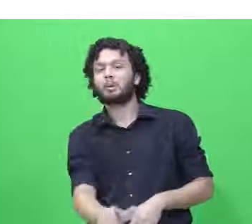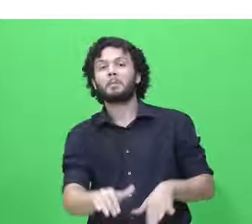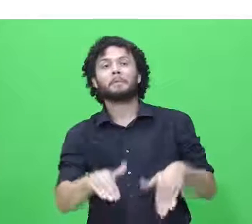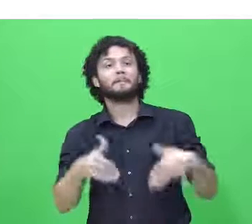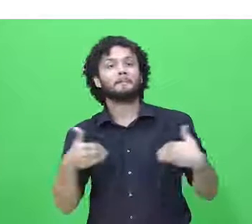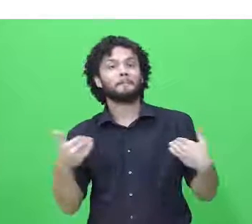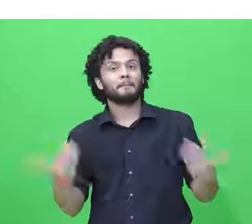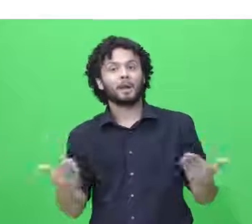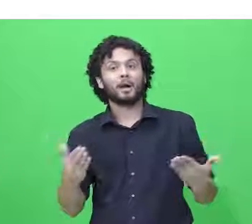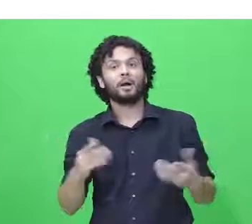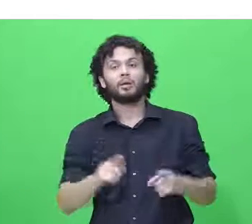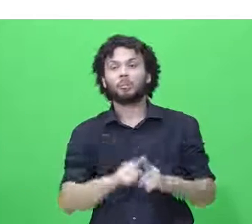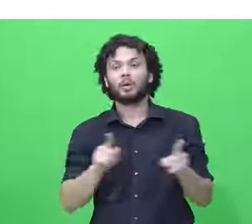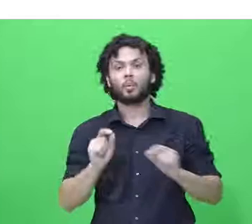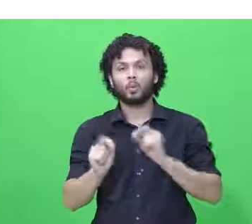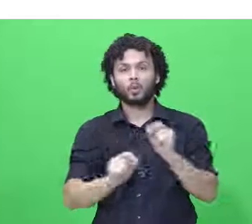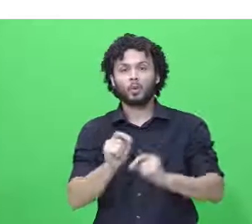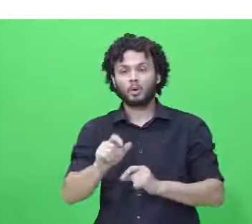Washington Luiz,